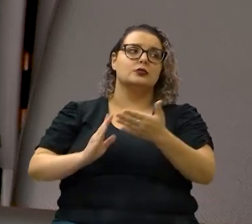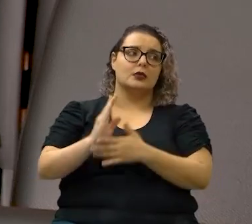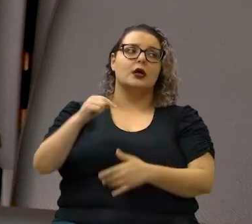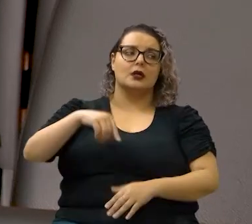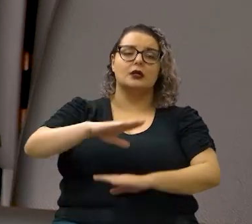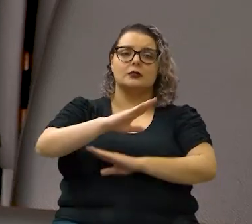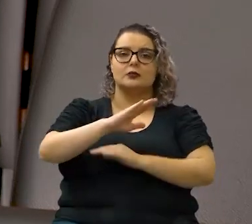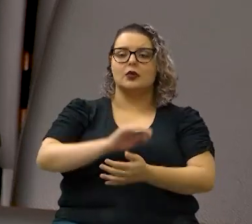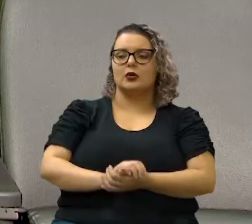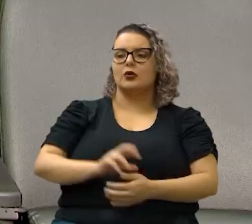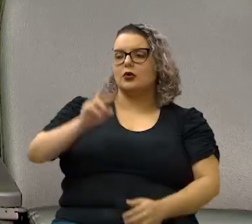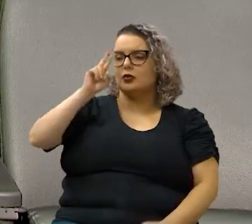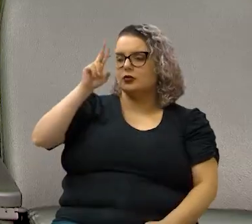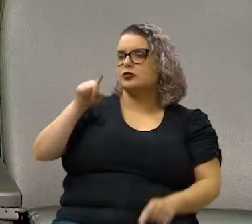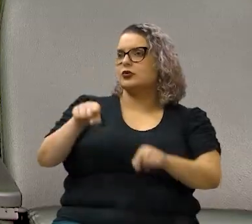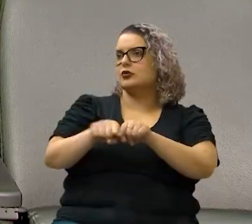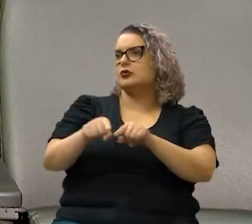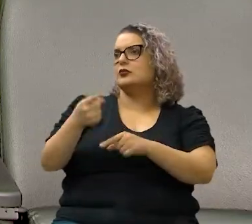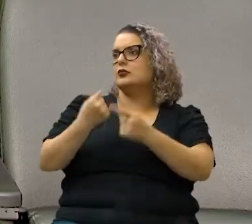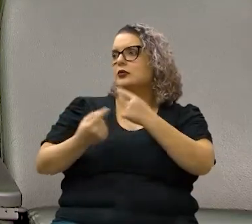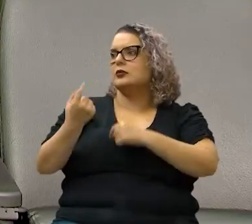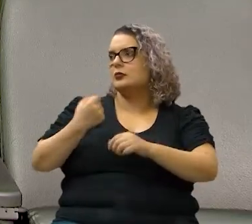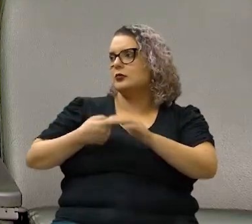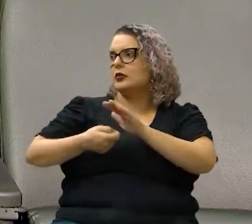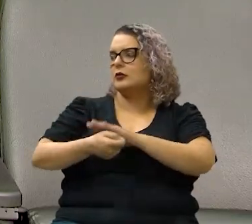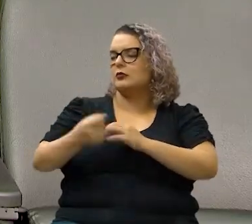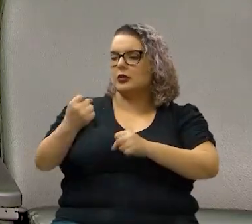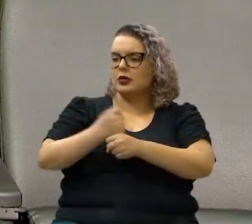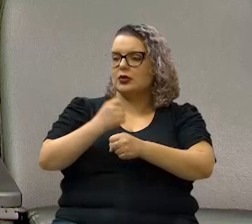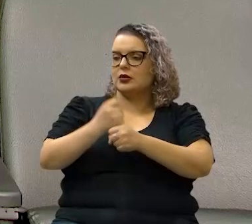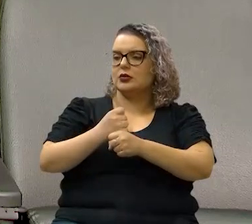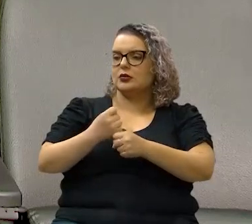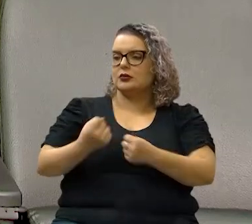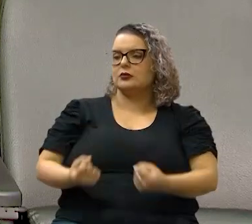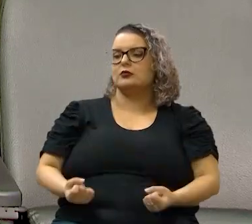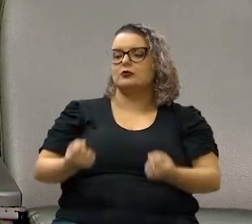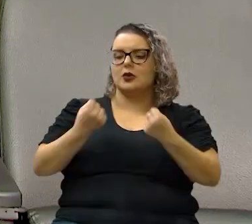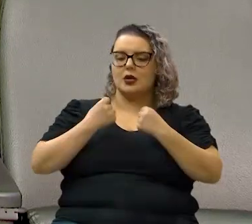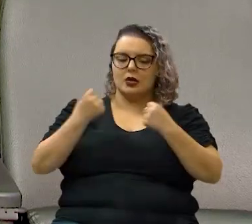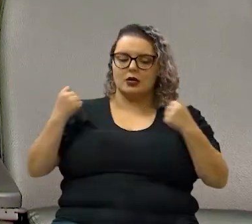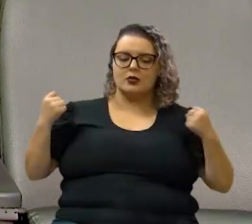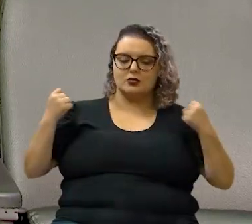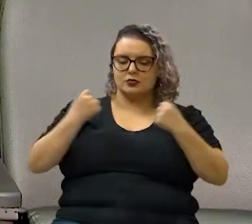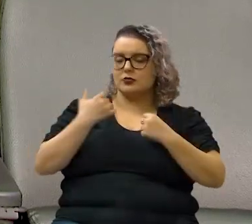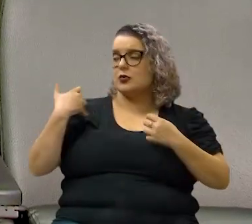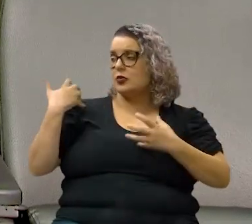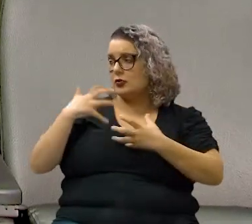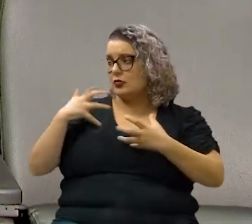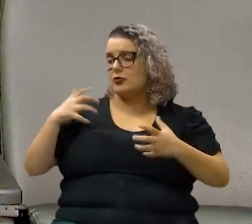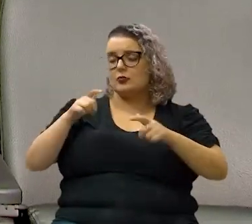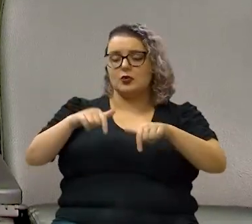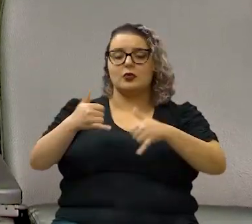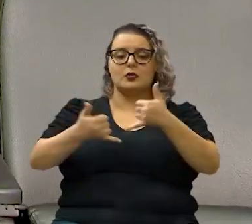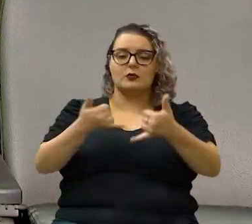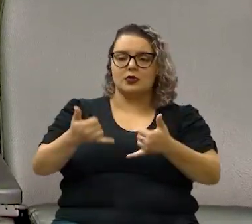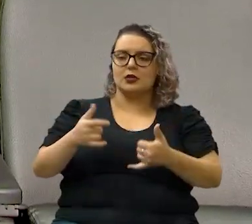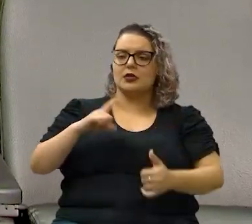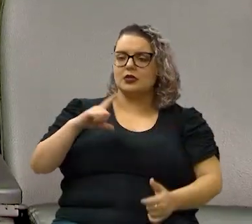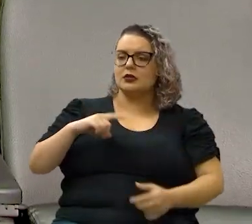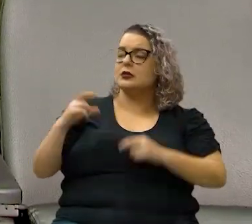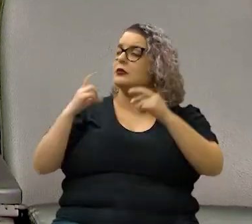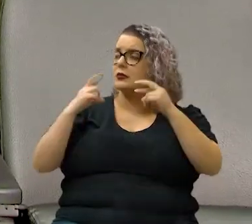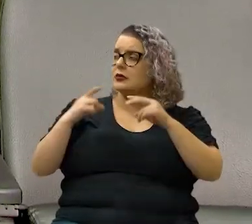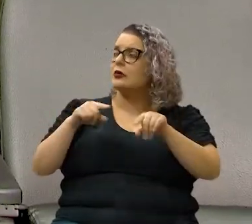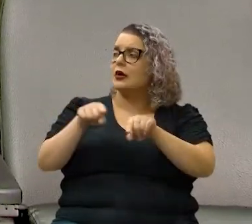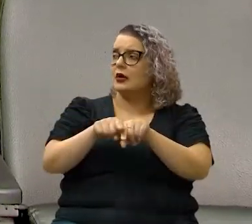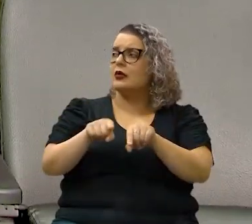discutido e aprovado aqui na Câmara. O senhor também destinou uma quantia para a construção de academias para a terceira idade e playgrounds também.